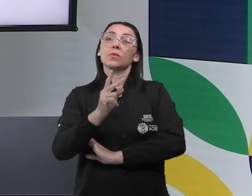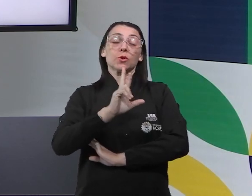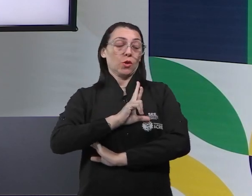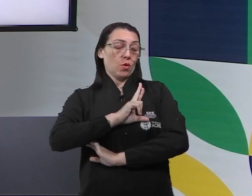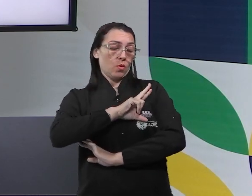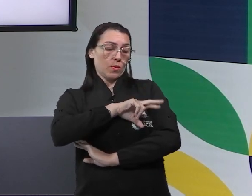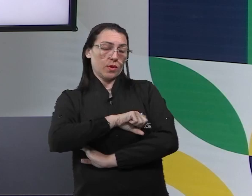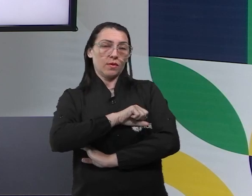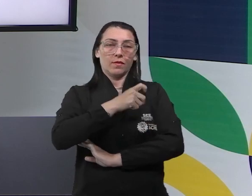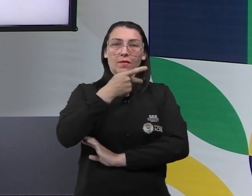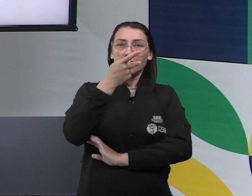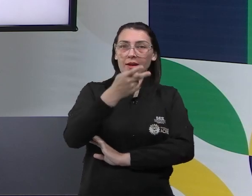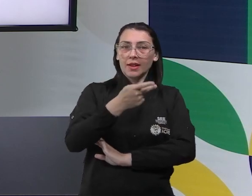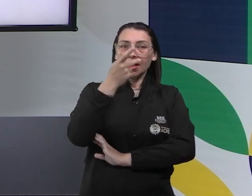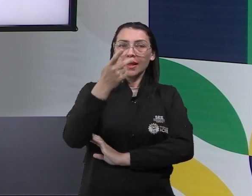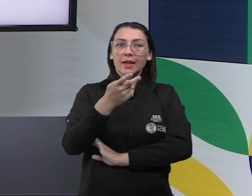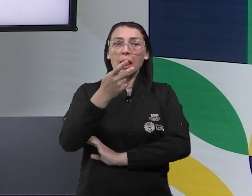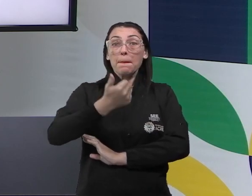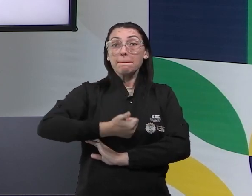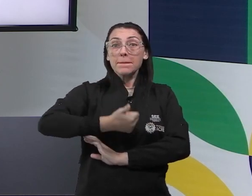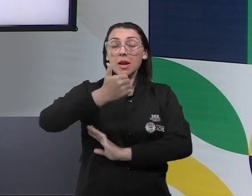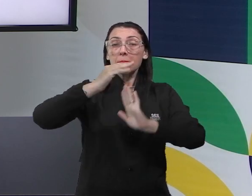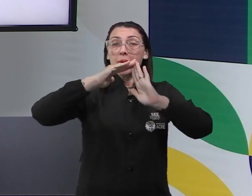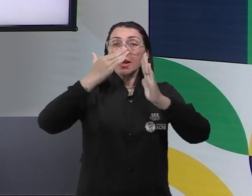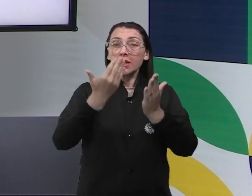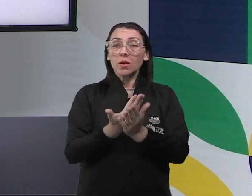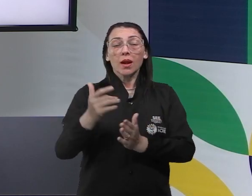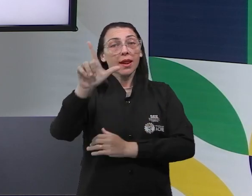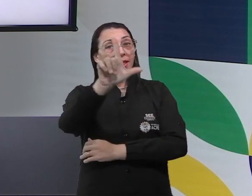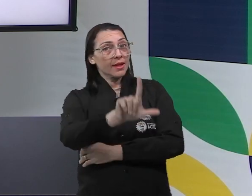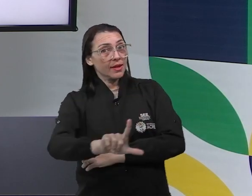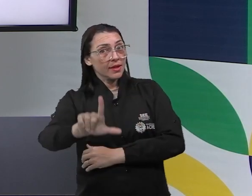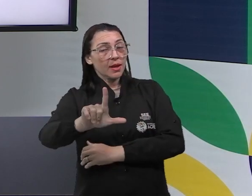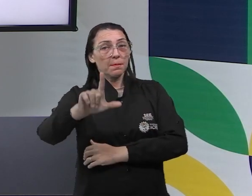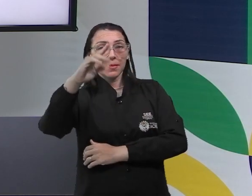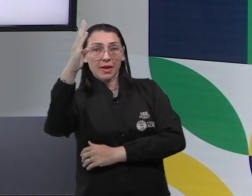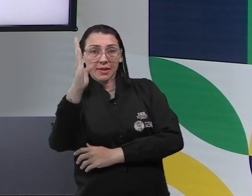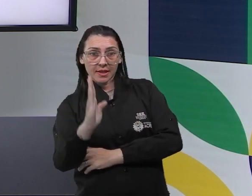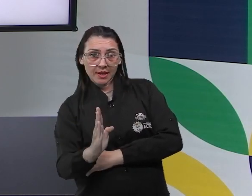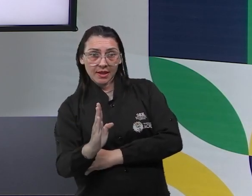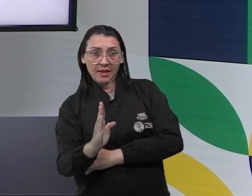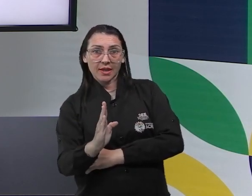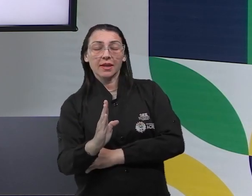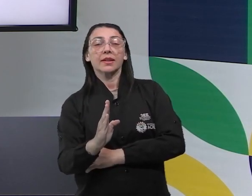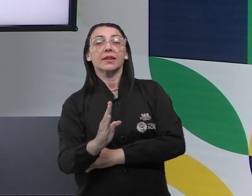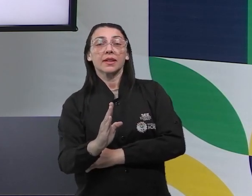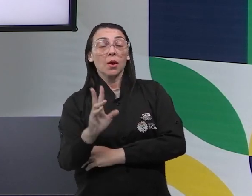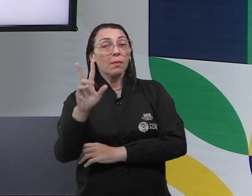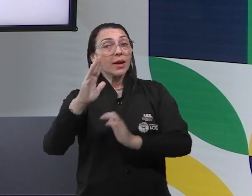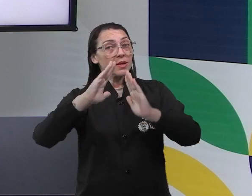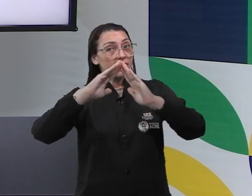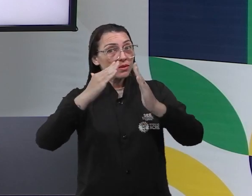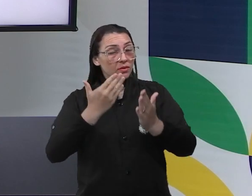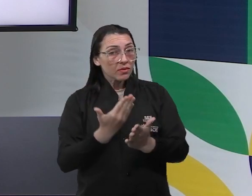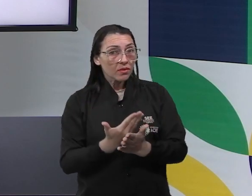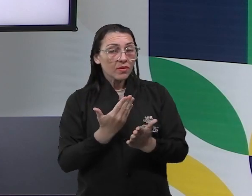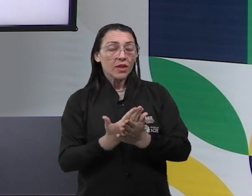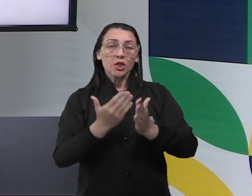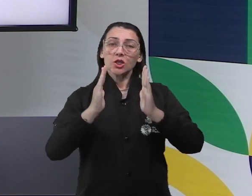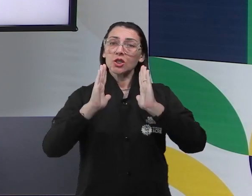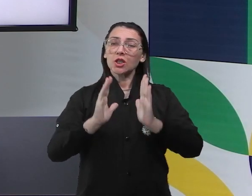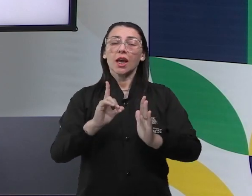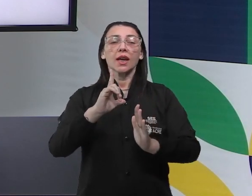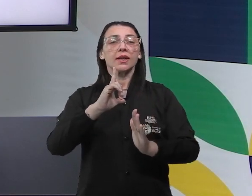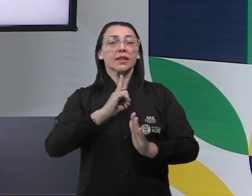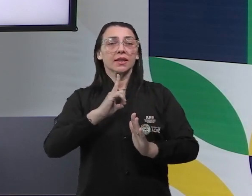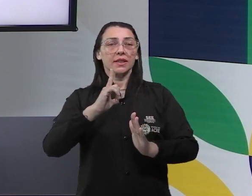romantismo, nós falamos da primeira escola literária brasileira. Então, é uma escola em que nós já temos